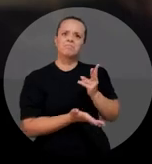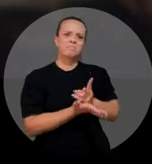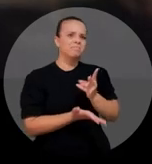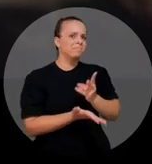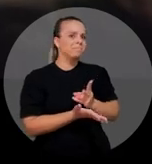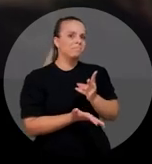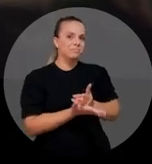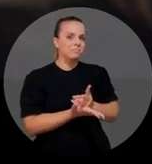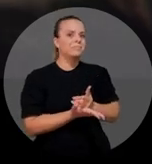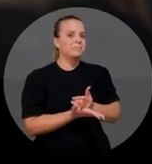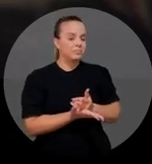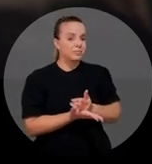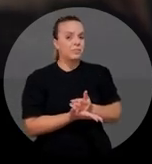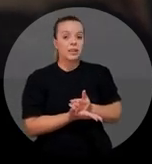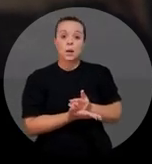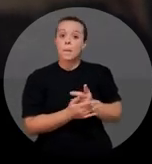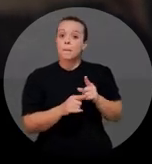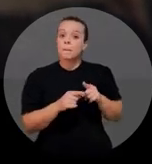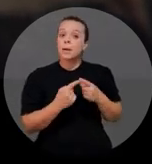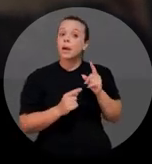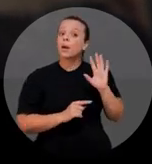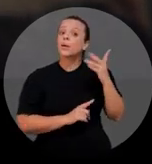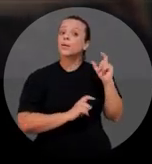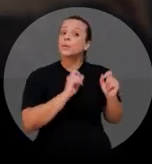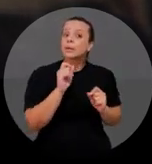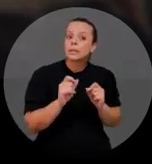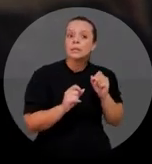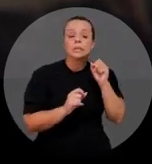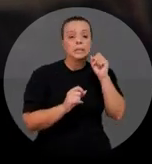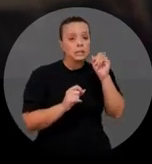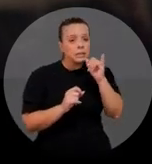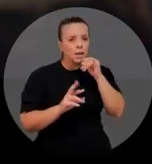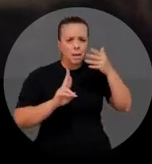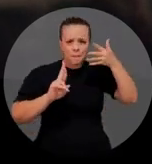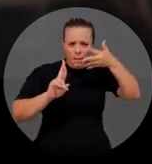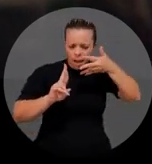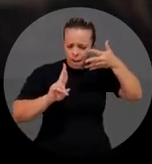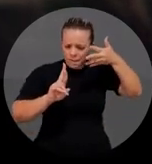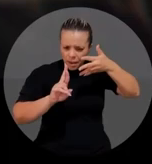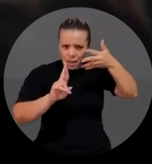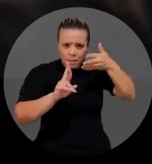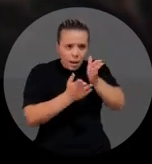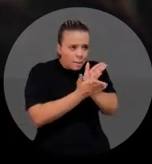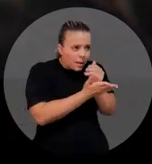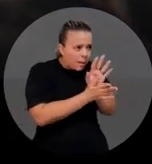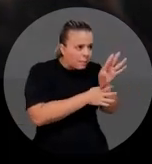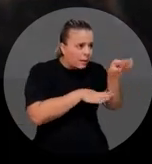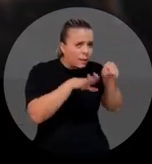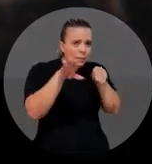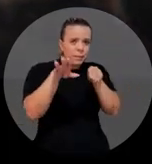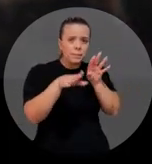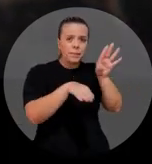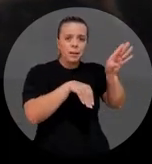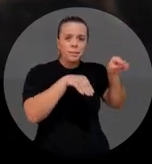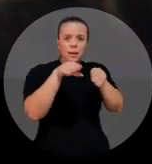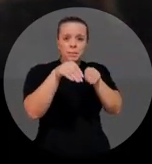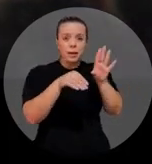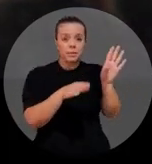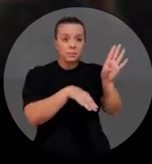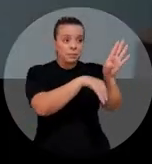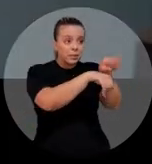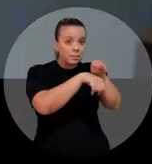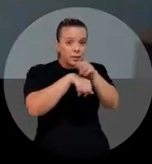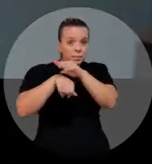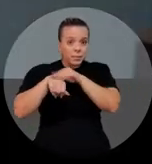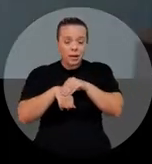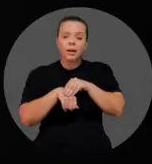minha cabeça desde sempre. Uhum. Só que quanto mais referência, mais coisa que você rouba para